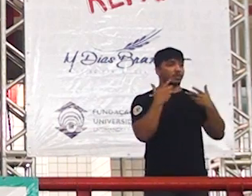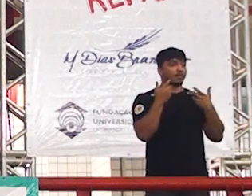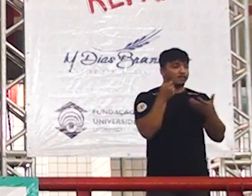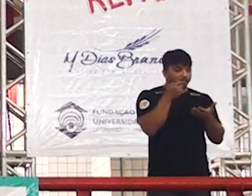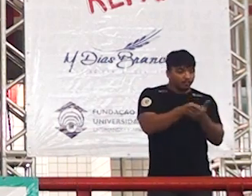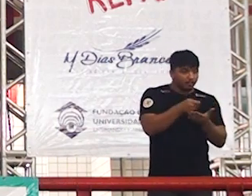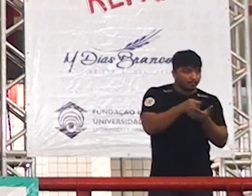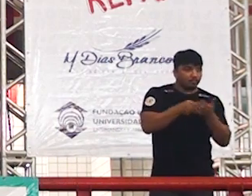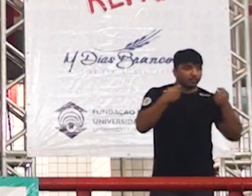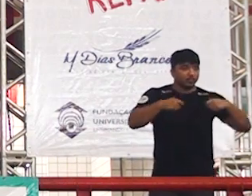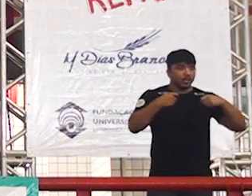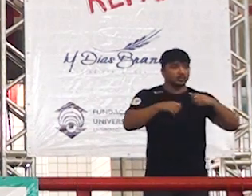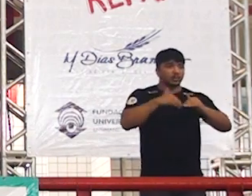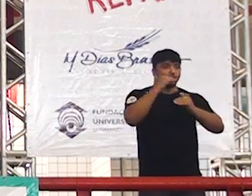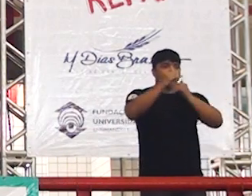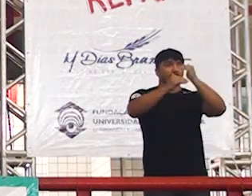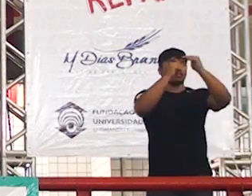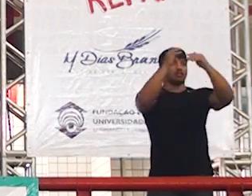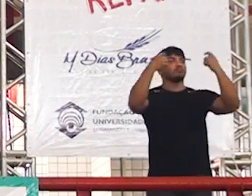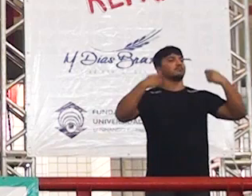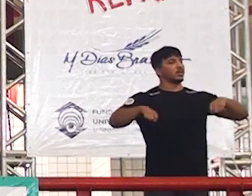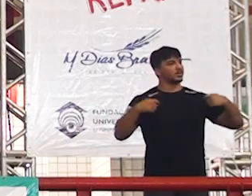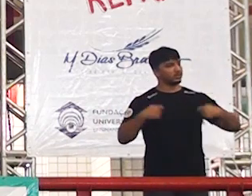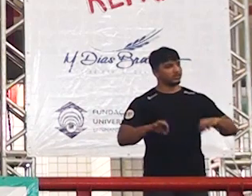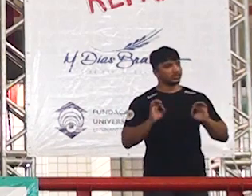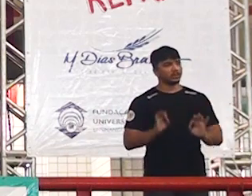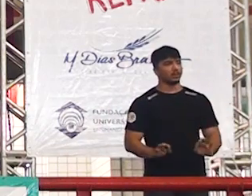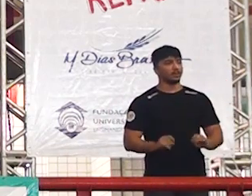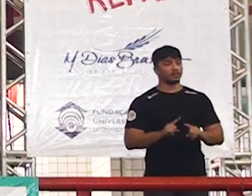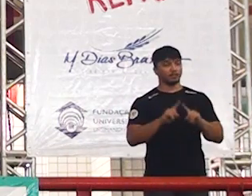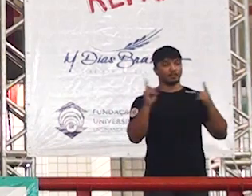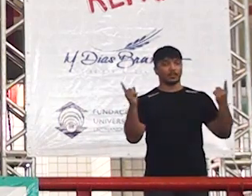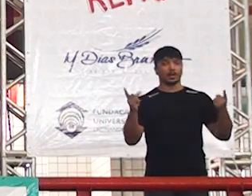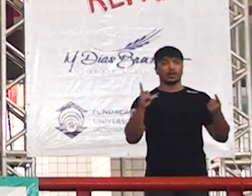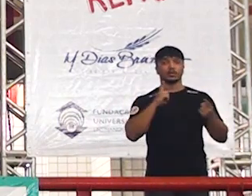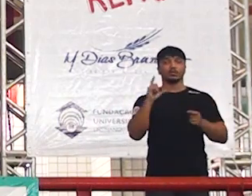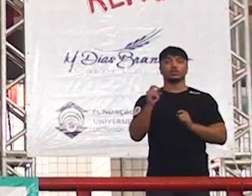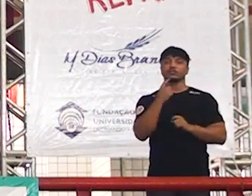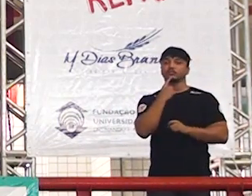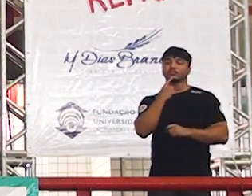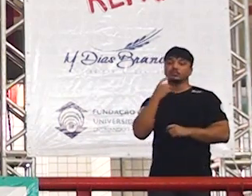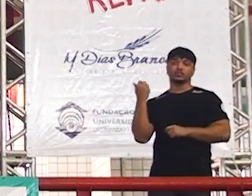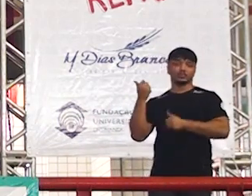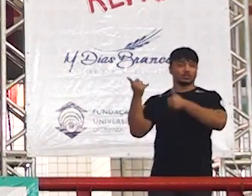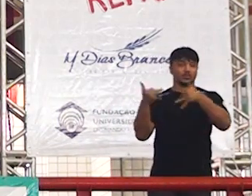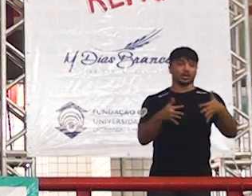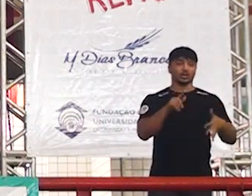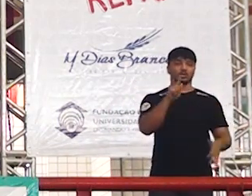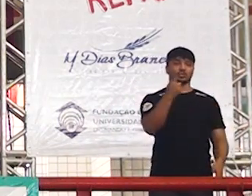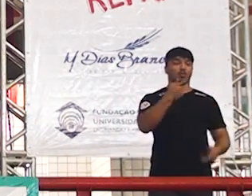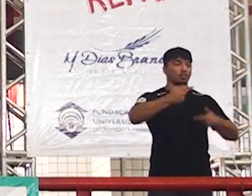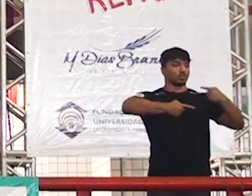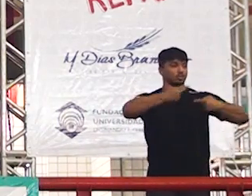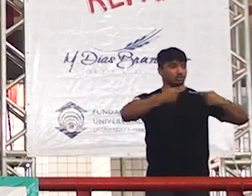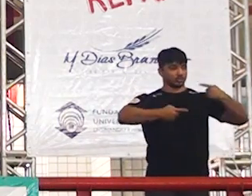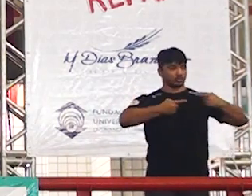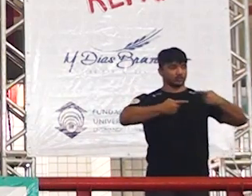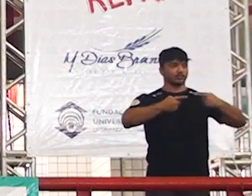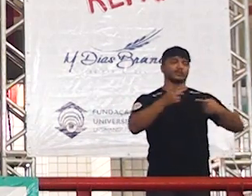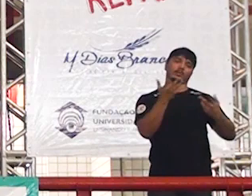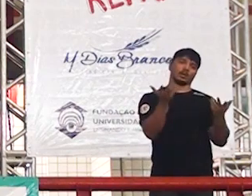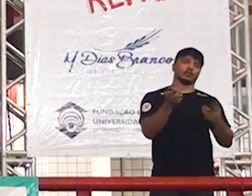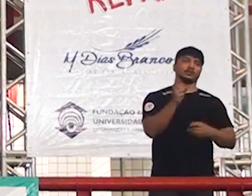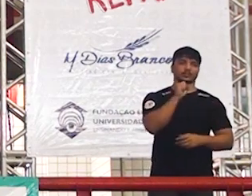Precisamos crescer, precisamos de desenvolvimento, claro. Mas você teve nesse instante uma aula de geopolítica.